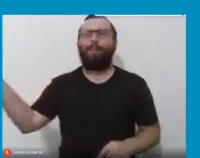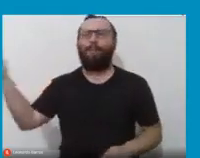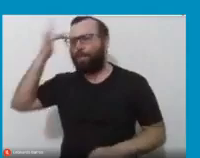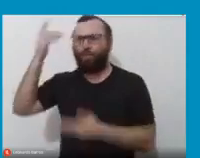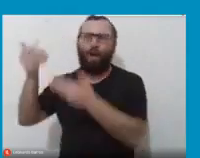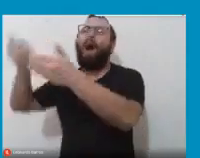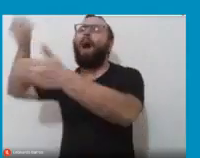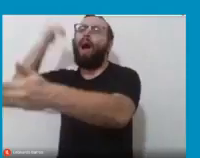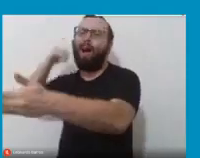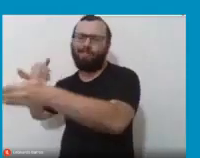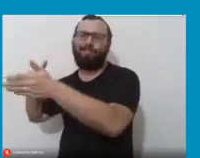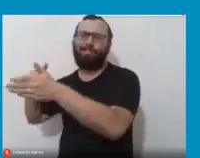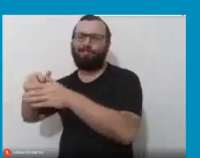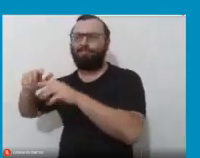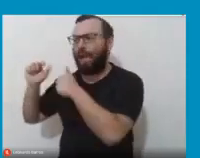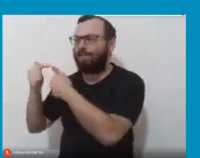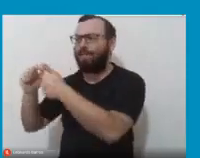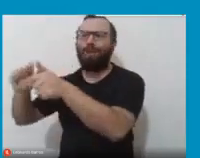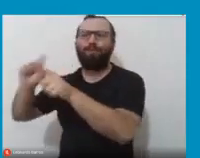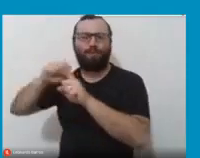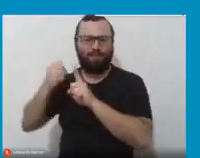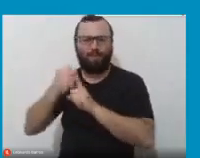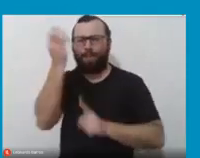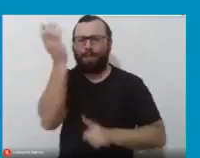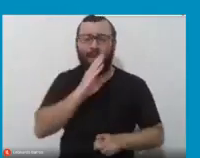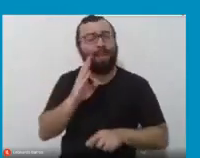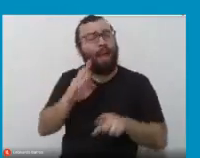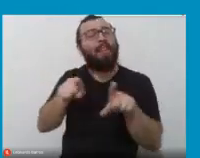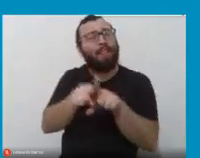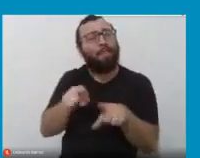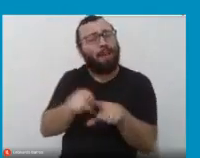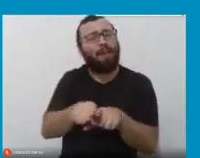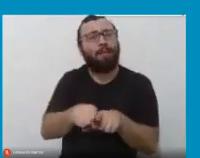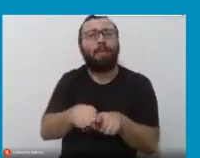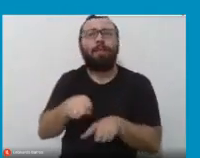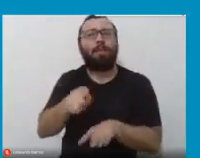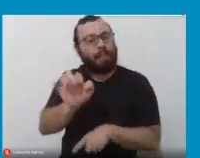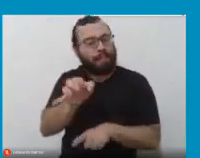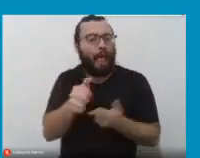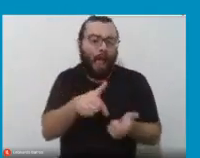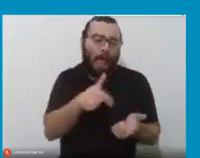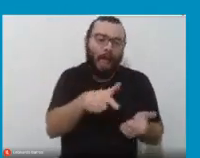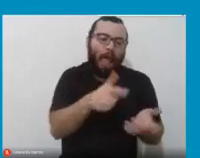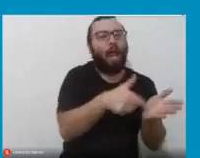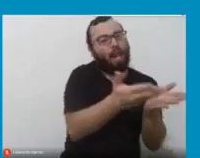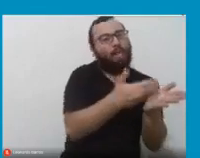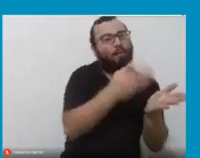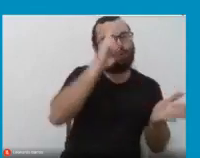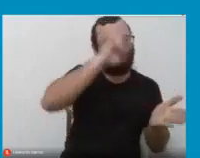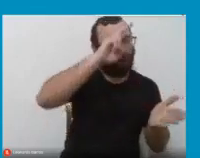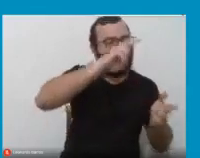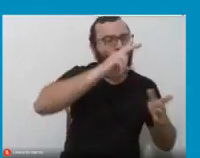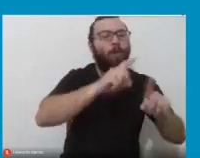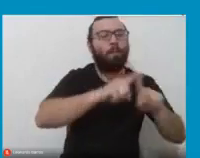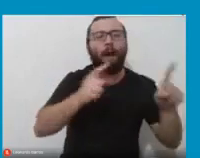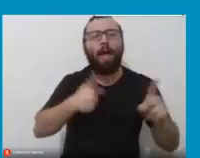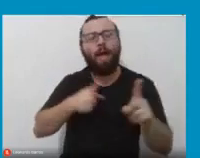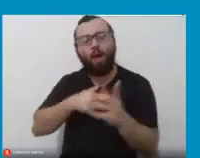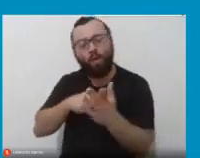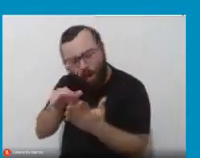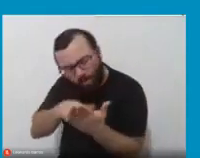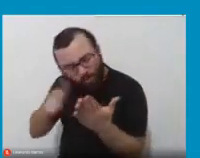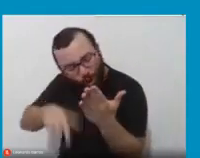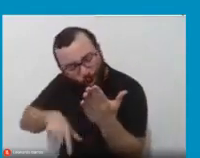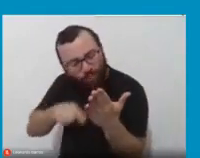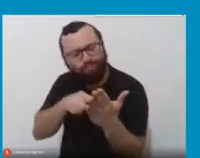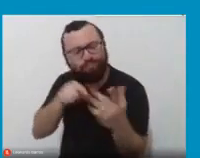enfim, na tradição da sociologia brasileira, e é um livro... Embora seja um livro histórico, assim, relendo ele, eu vejo que é um livro bem de